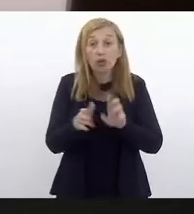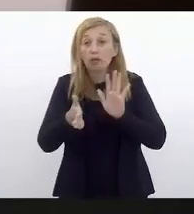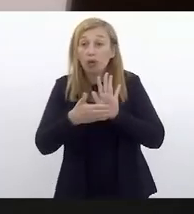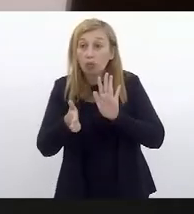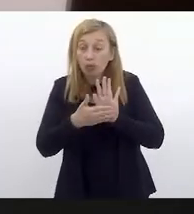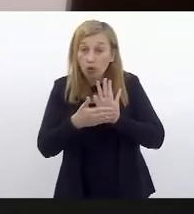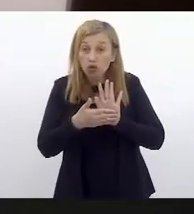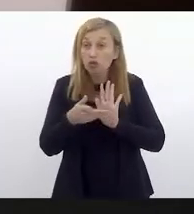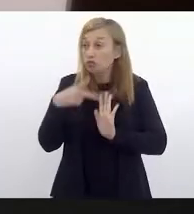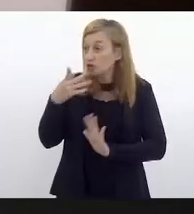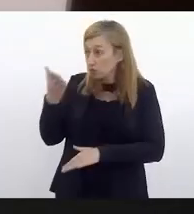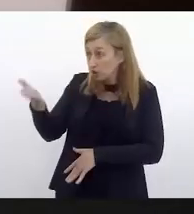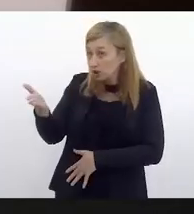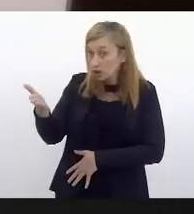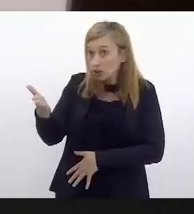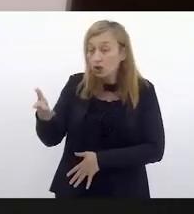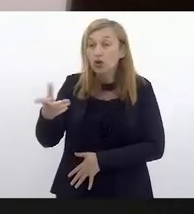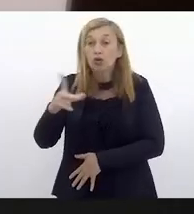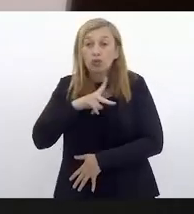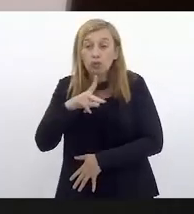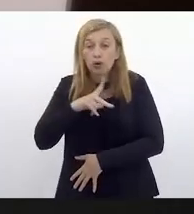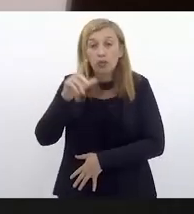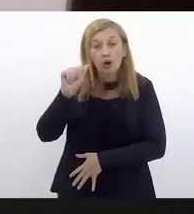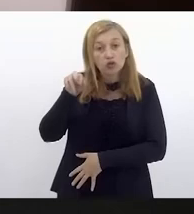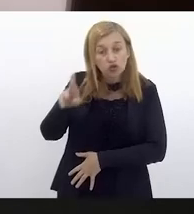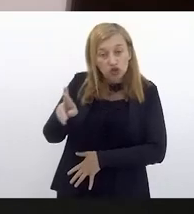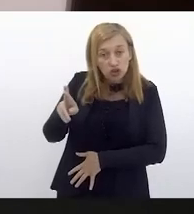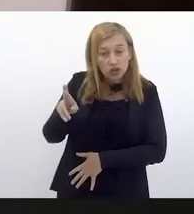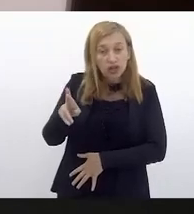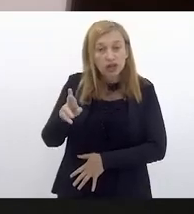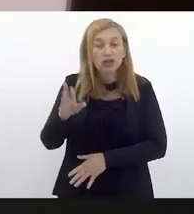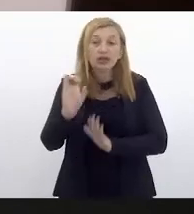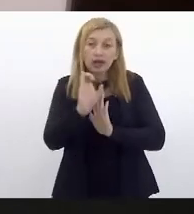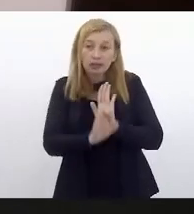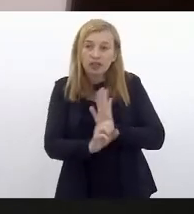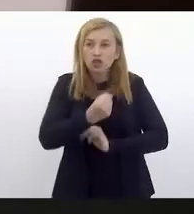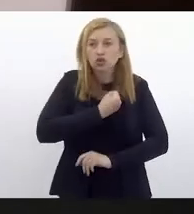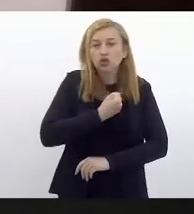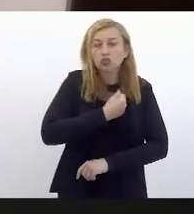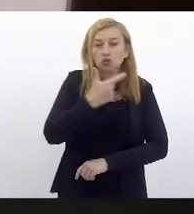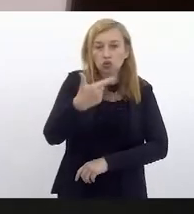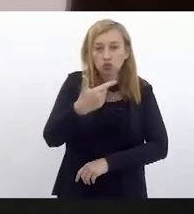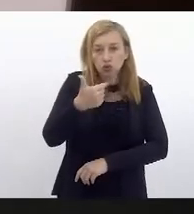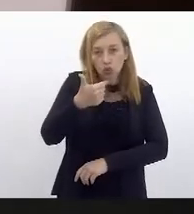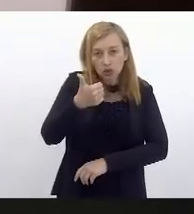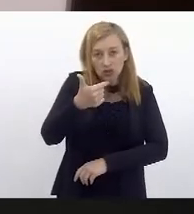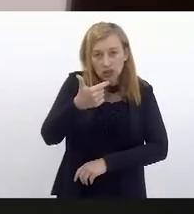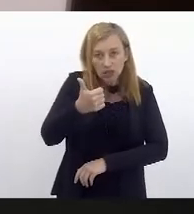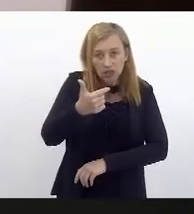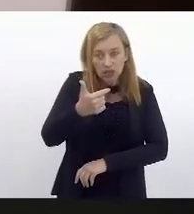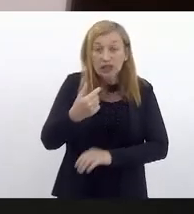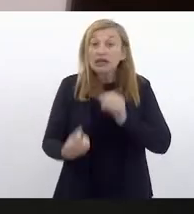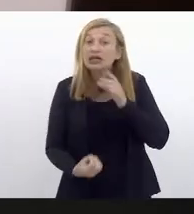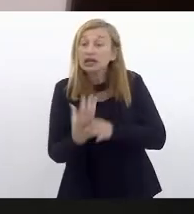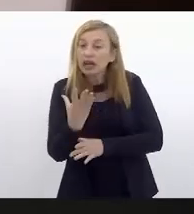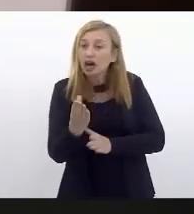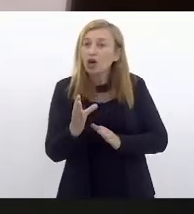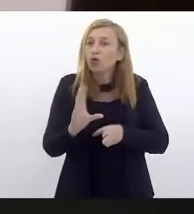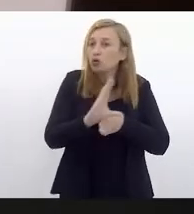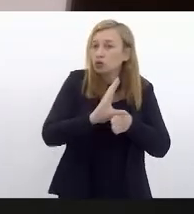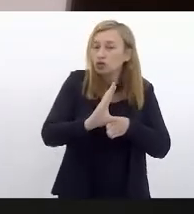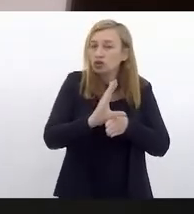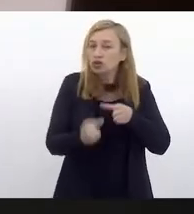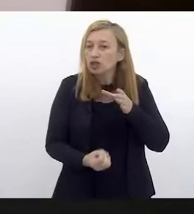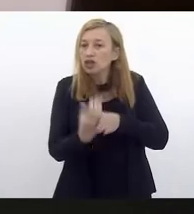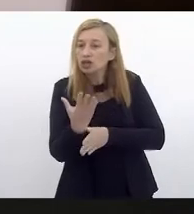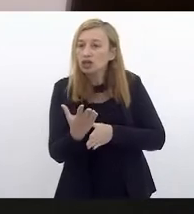como colocou aqui o próprio Aldir, na emenda número 12, de criar-se um conselho